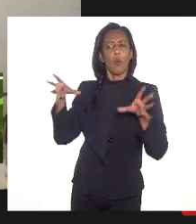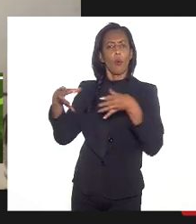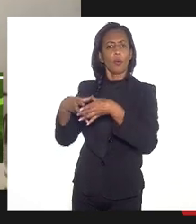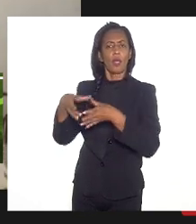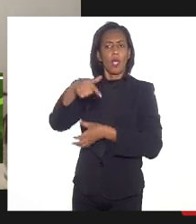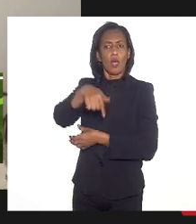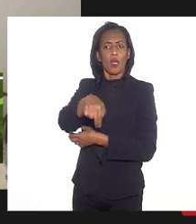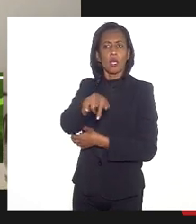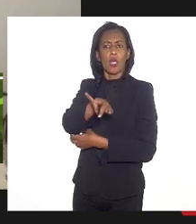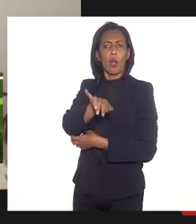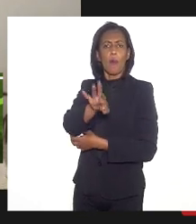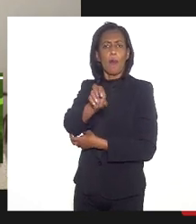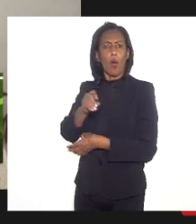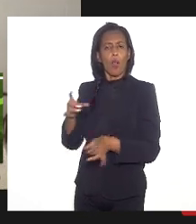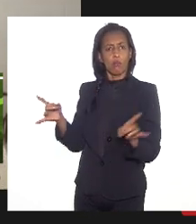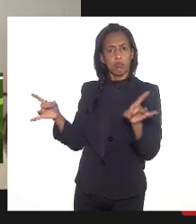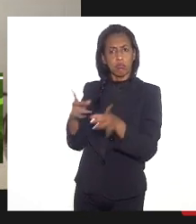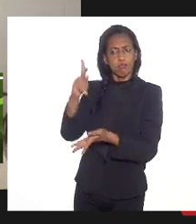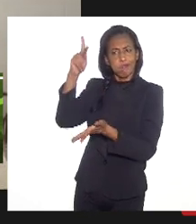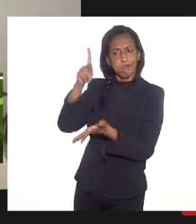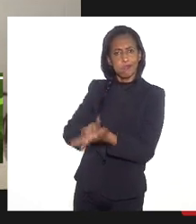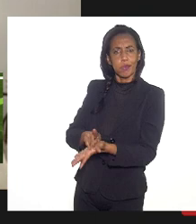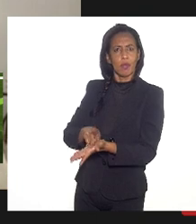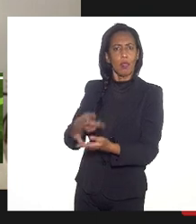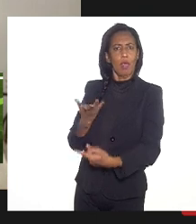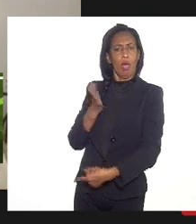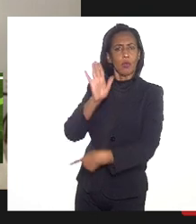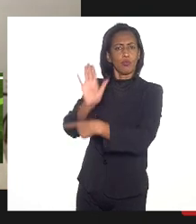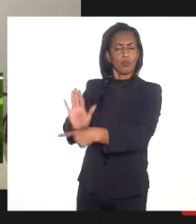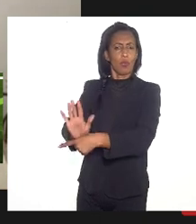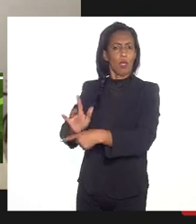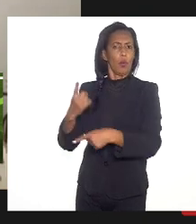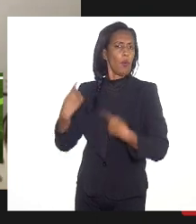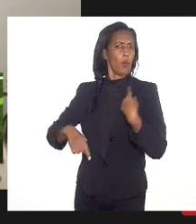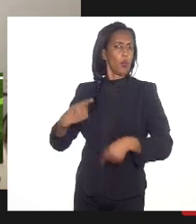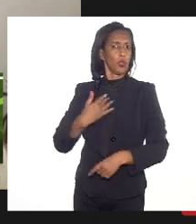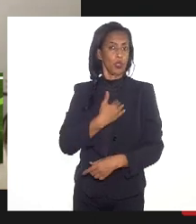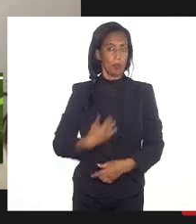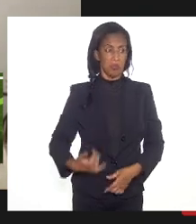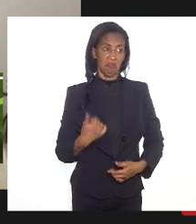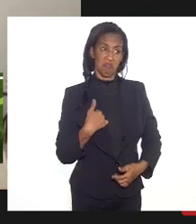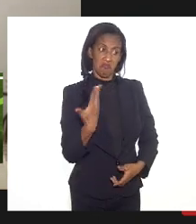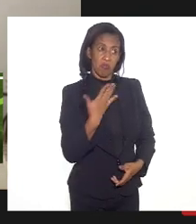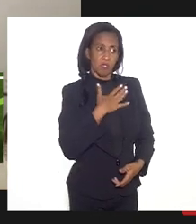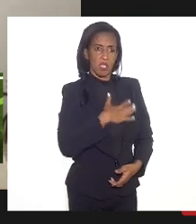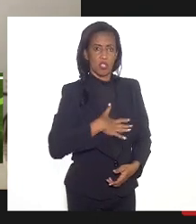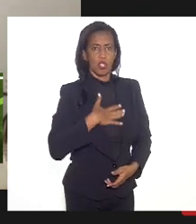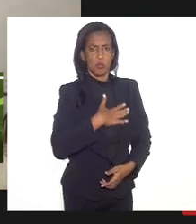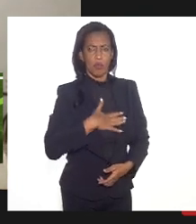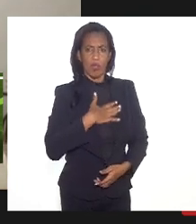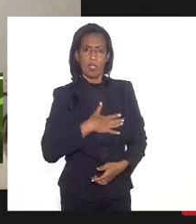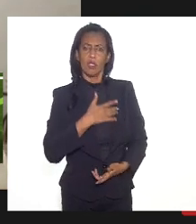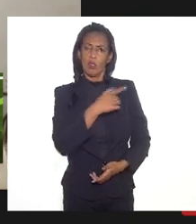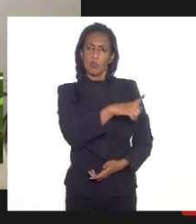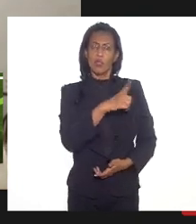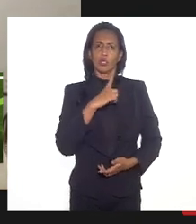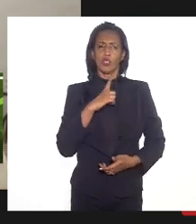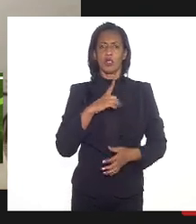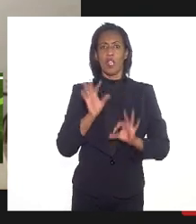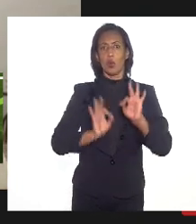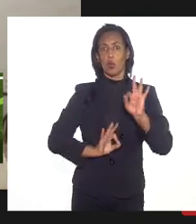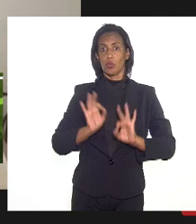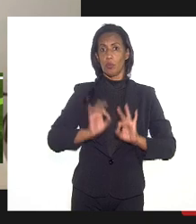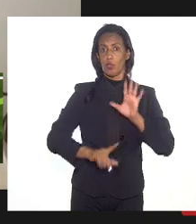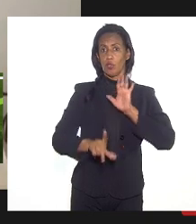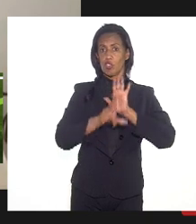maneira concreta a garantir a possibilidade de políticas públicas. Então, fico satisfeita que o senhor já tenha o nosso projeto